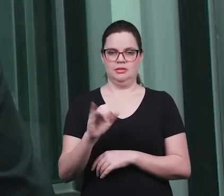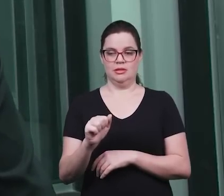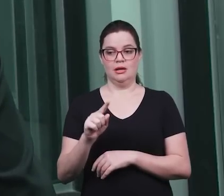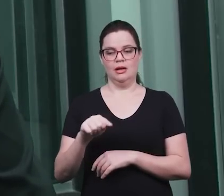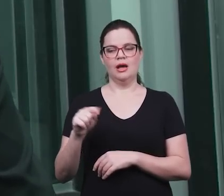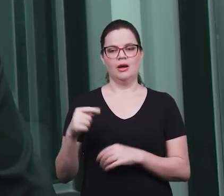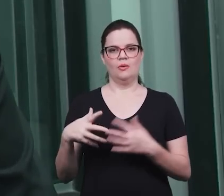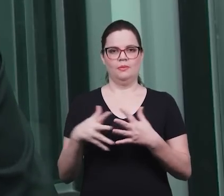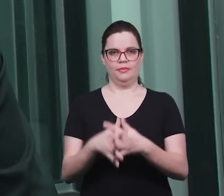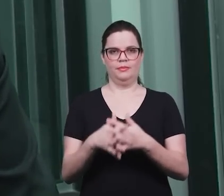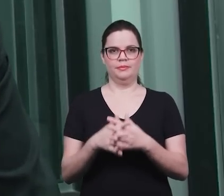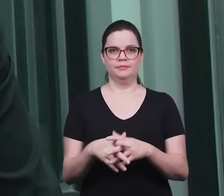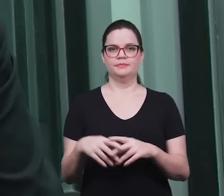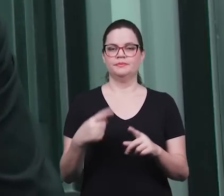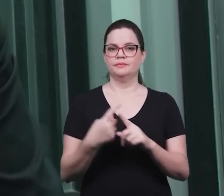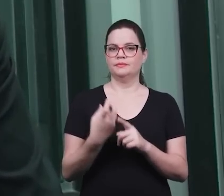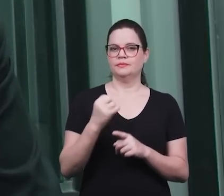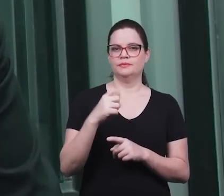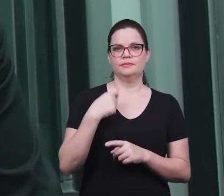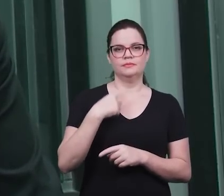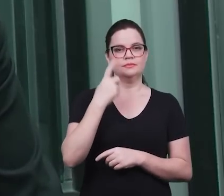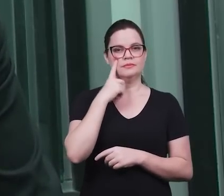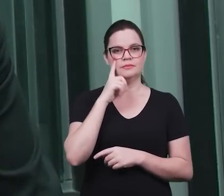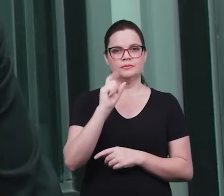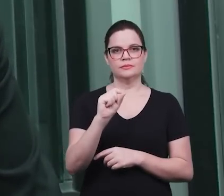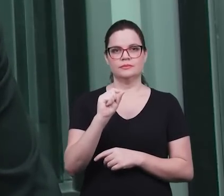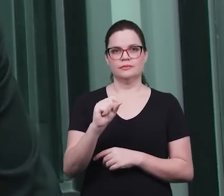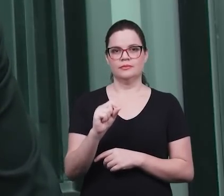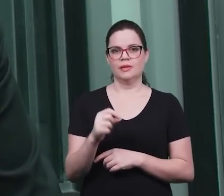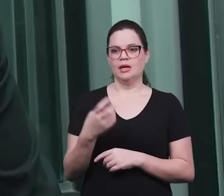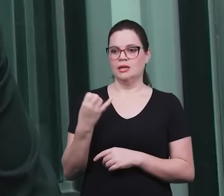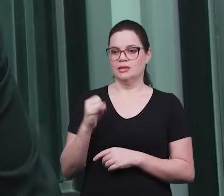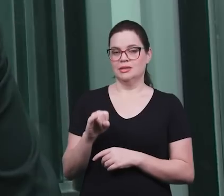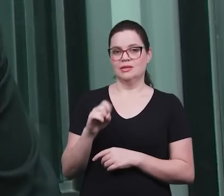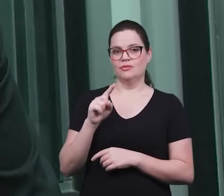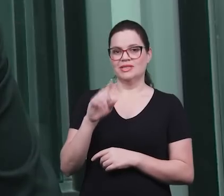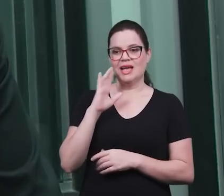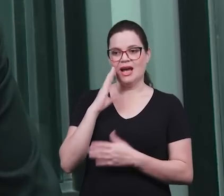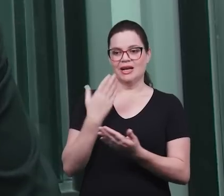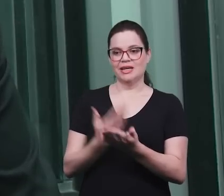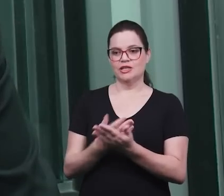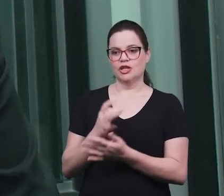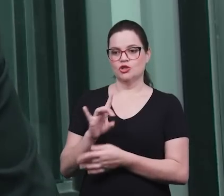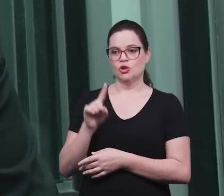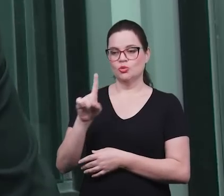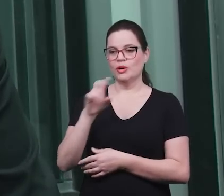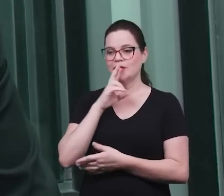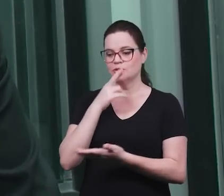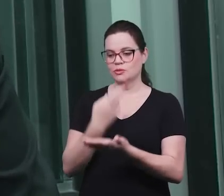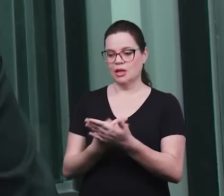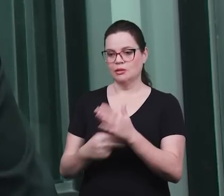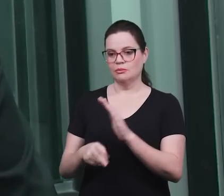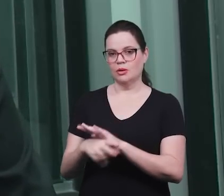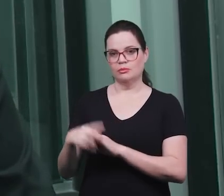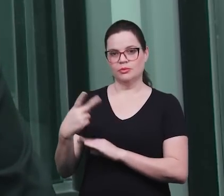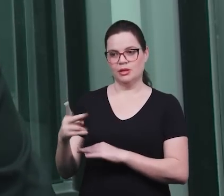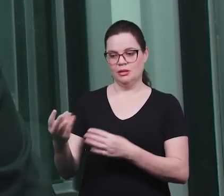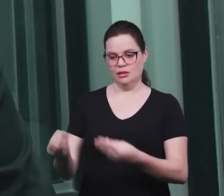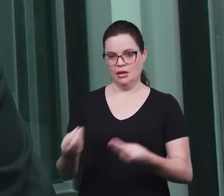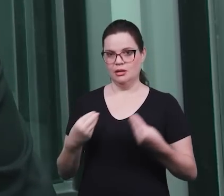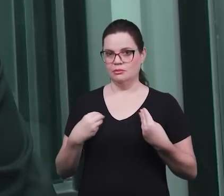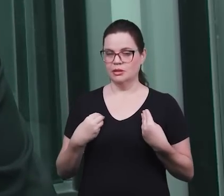for apenas acreditando no que o INSS está disposto a lhe entregar, você está abrindo mão de algo que você tenha